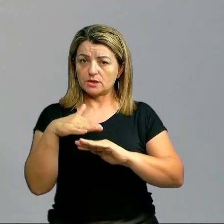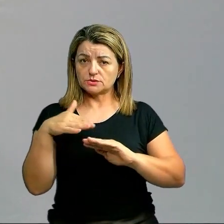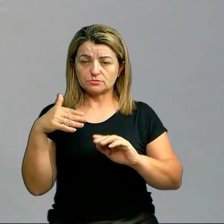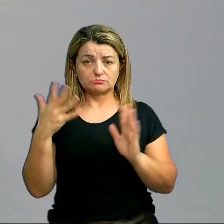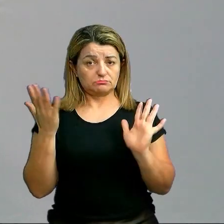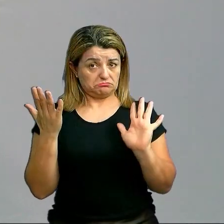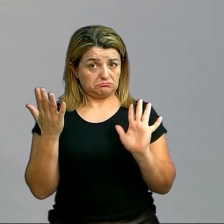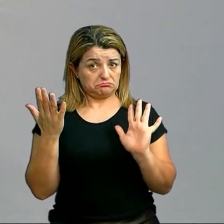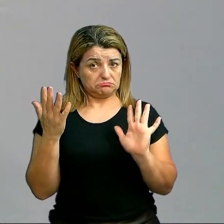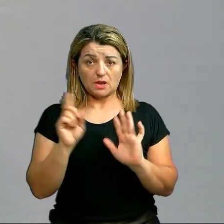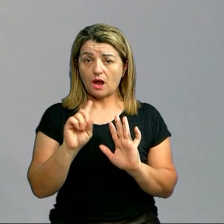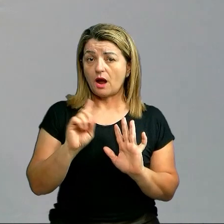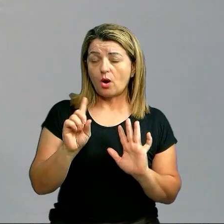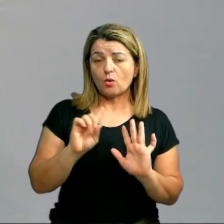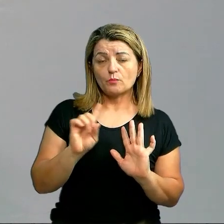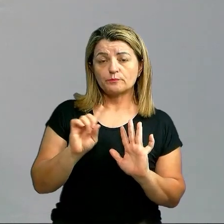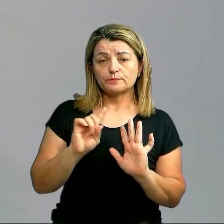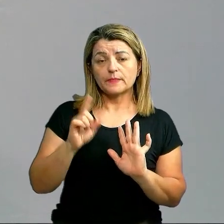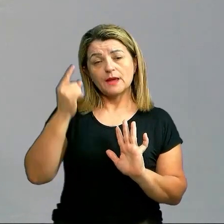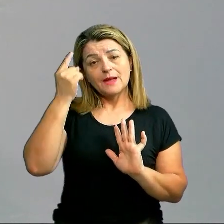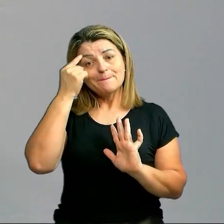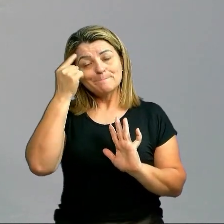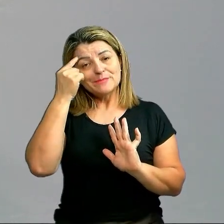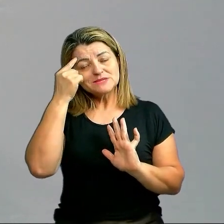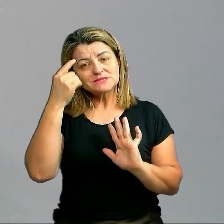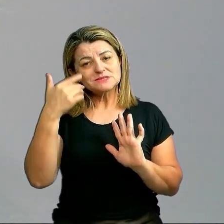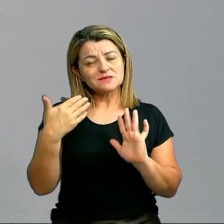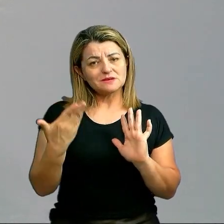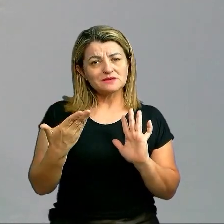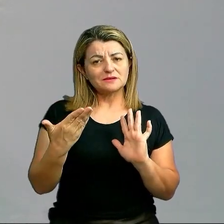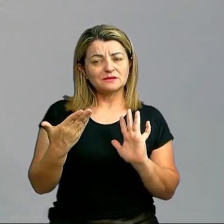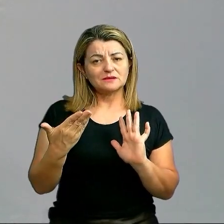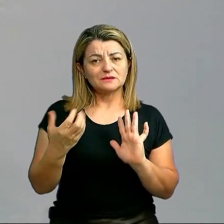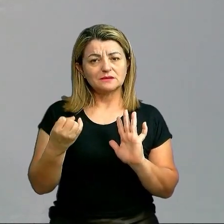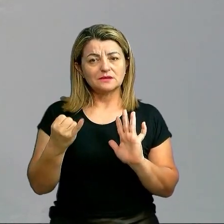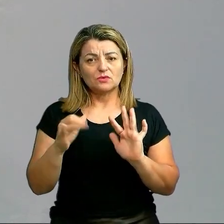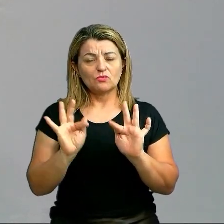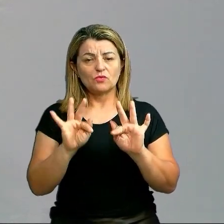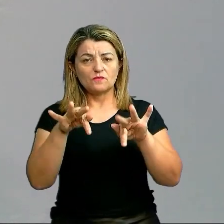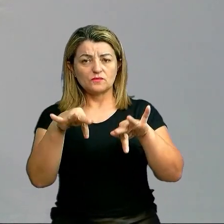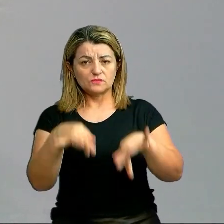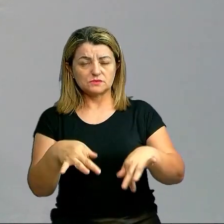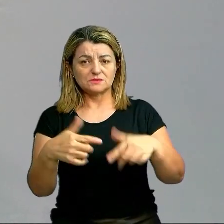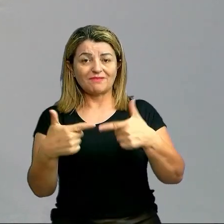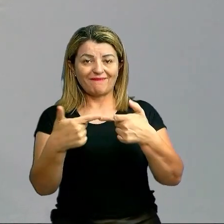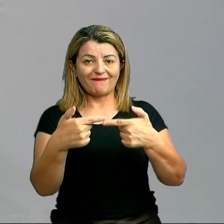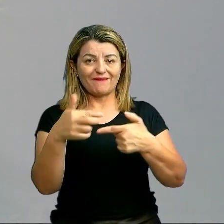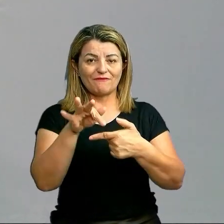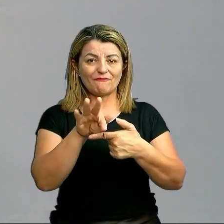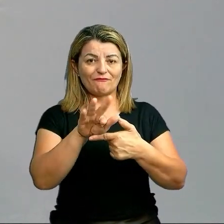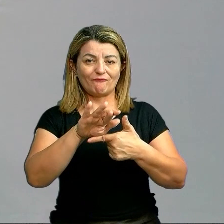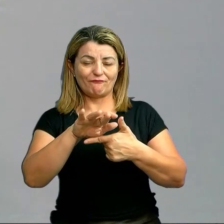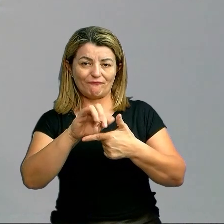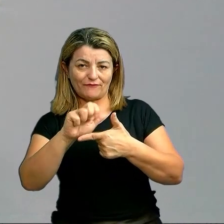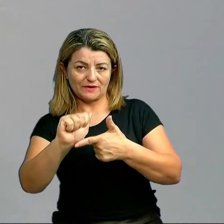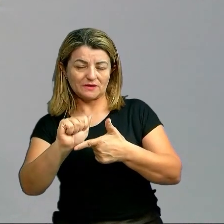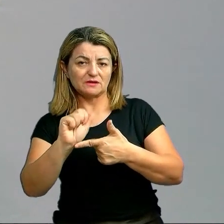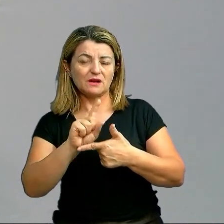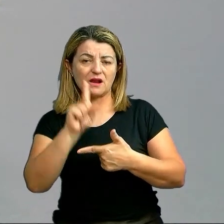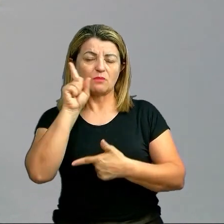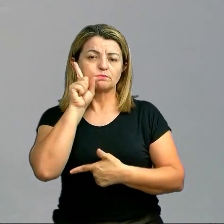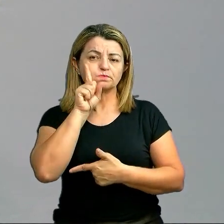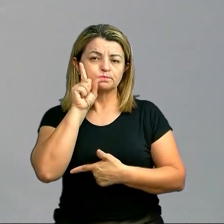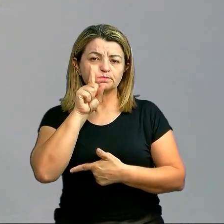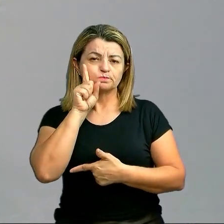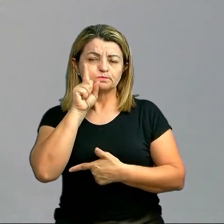De jeito nenhum. A gente pode até pensar que, com a finalização da Guerra Fria, né, quando os Estados